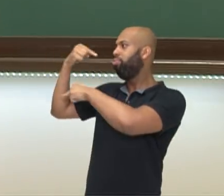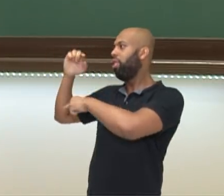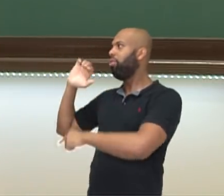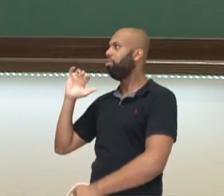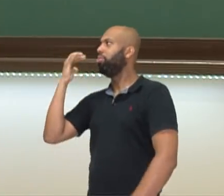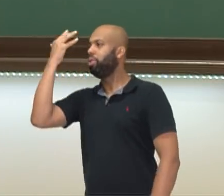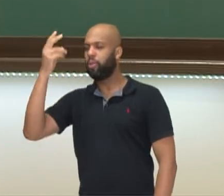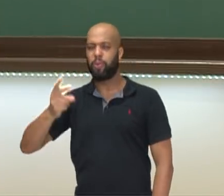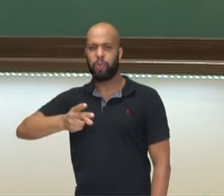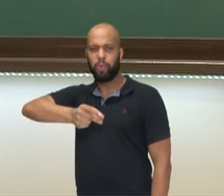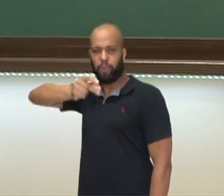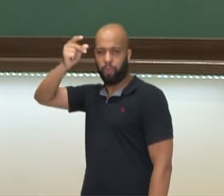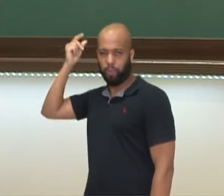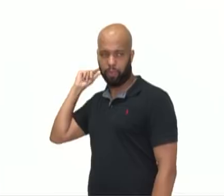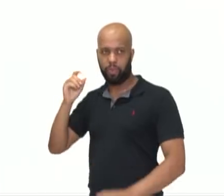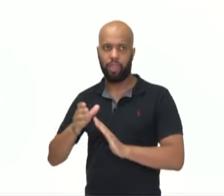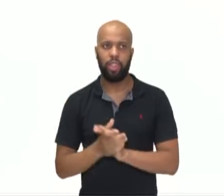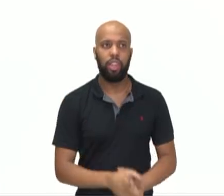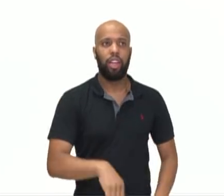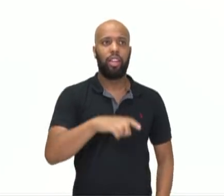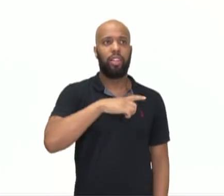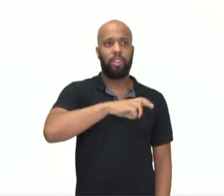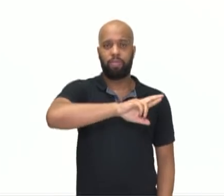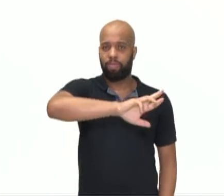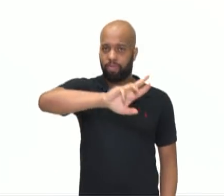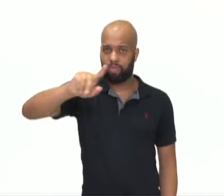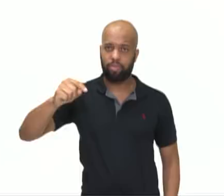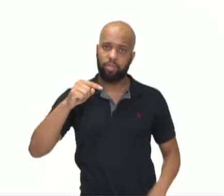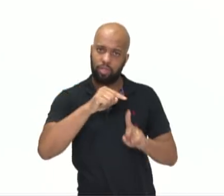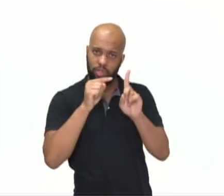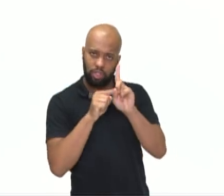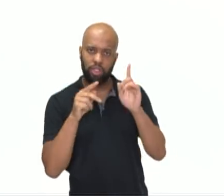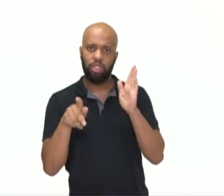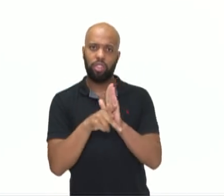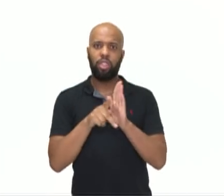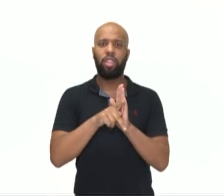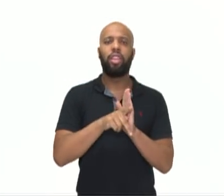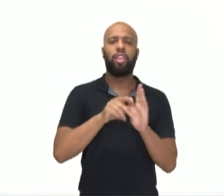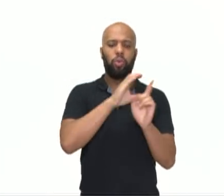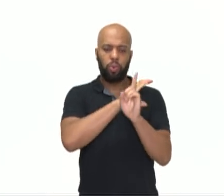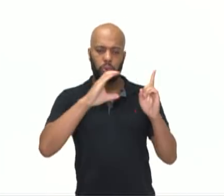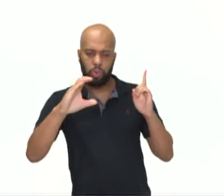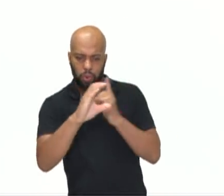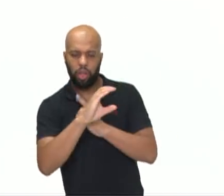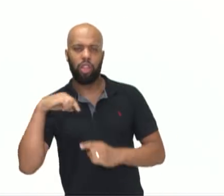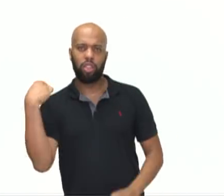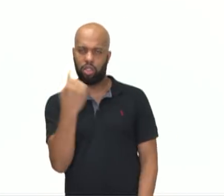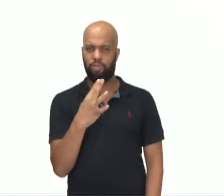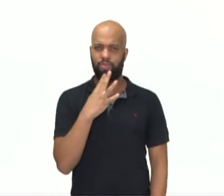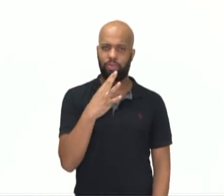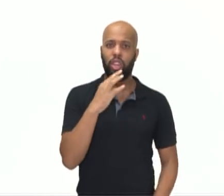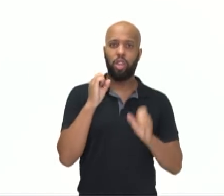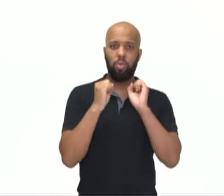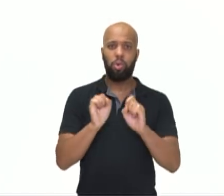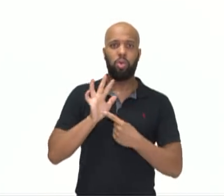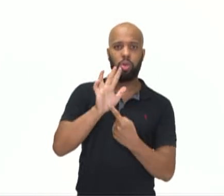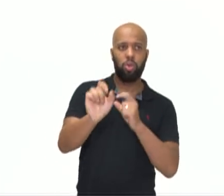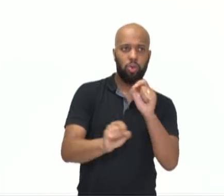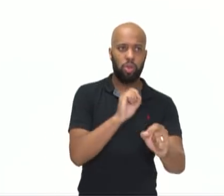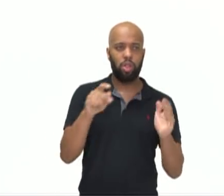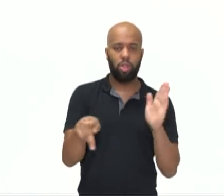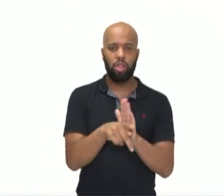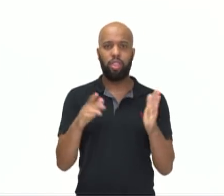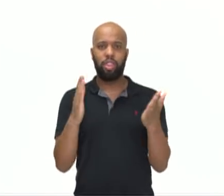passado distante. Entre os diversos tipos de rituais que nós conhecemos, ritos rituais, podemos destacar os ritos